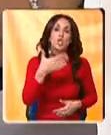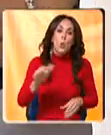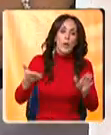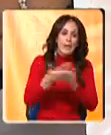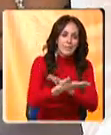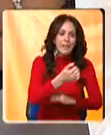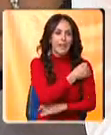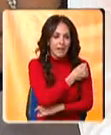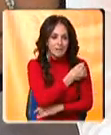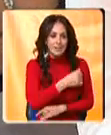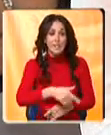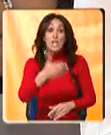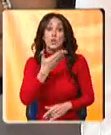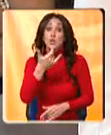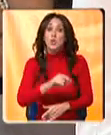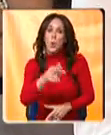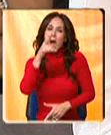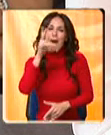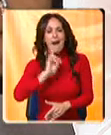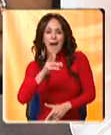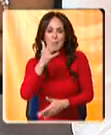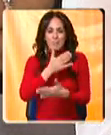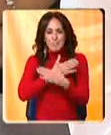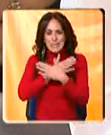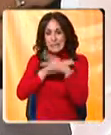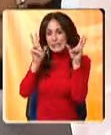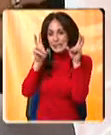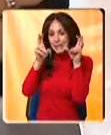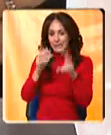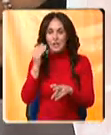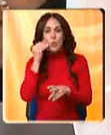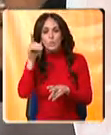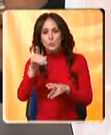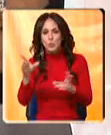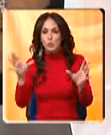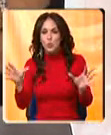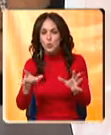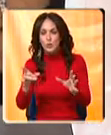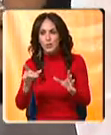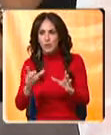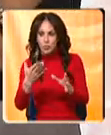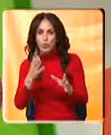entrar e ter arranjado uma amiga como a Vânia arranjou com o João... Era escandaleiro.